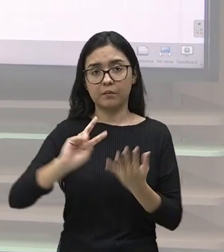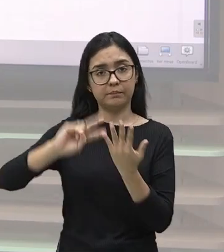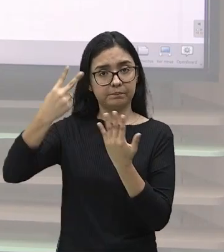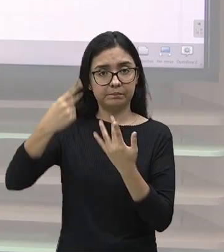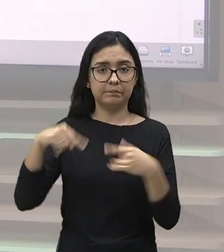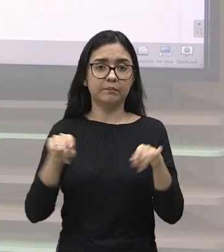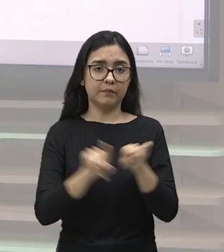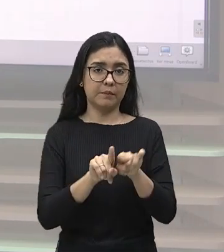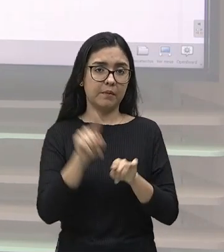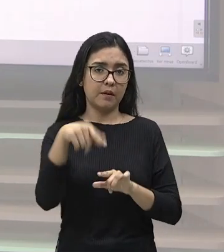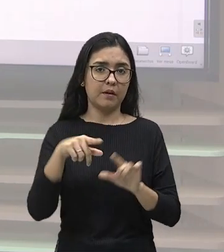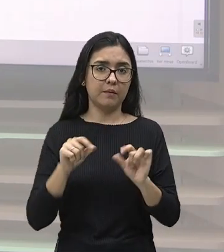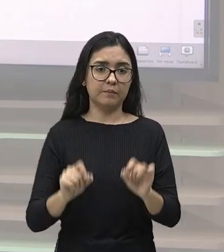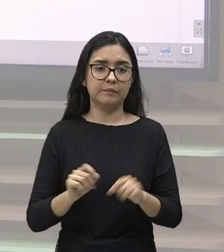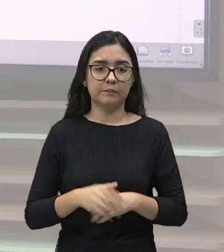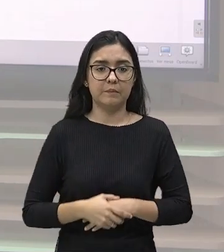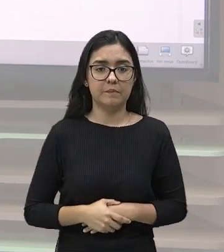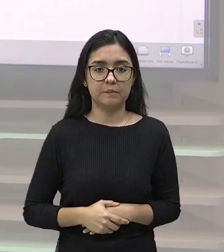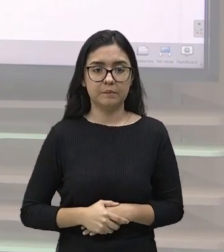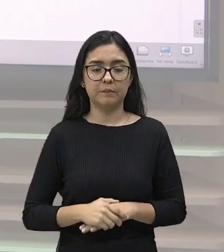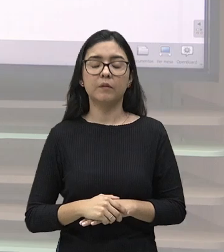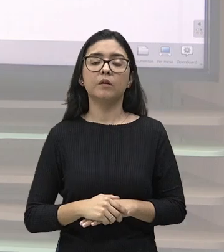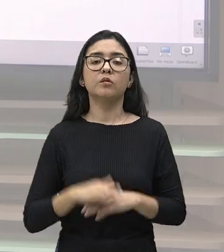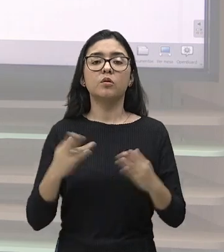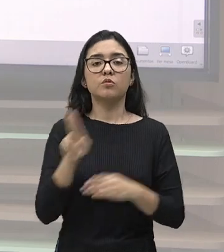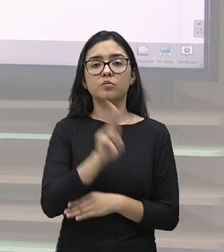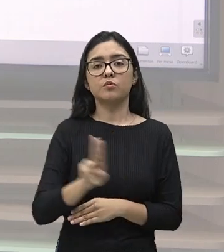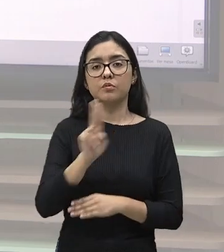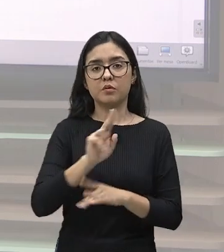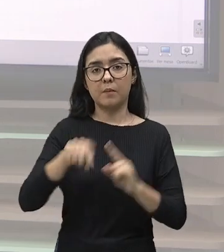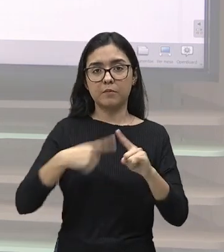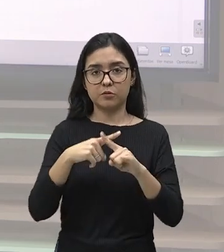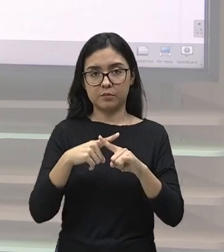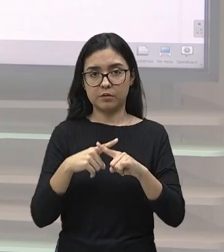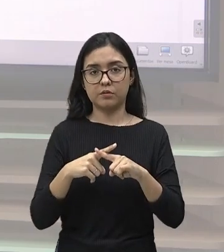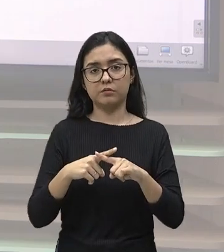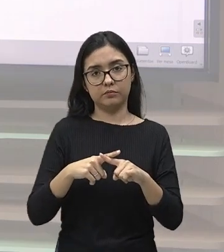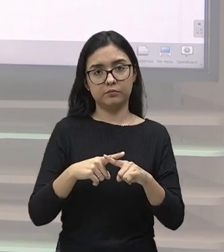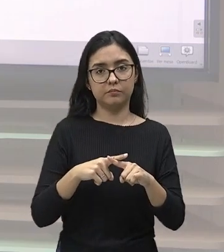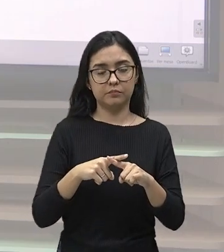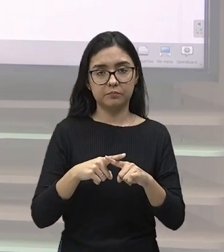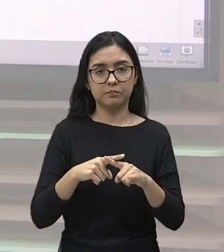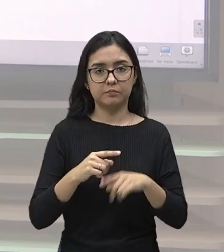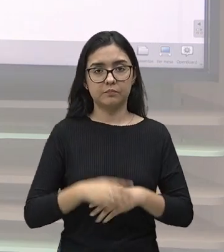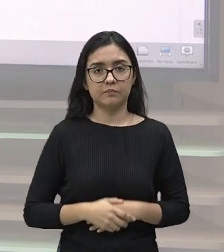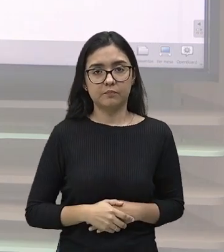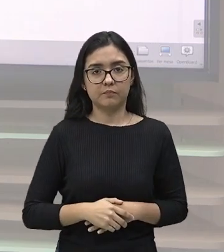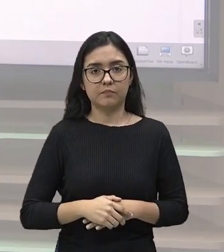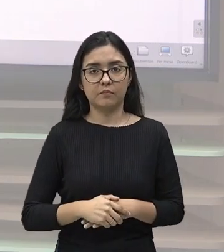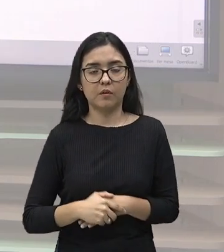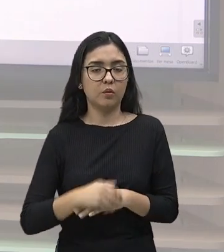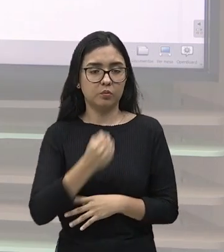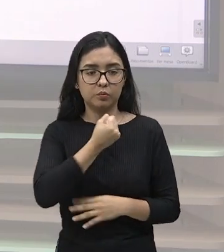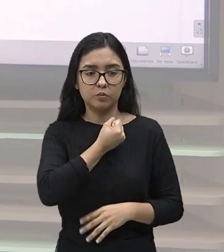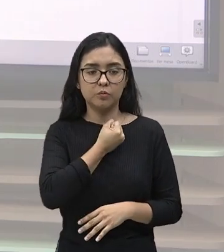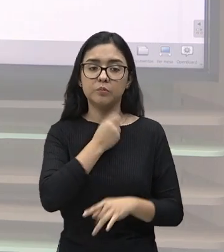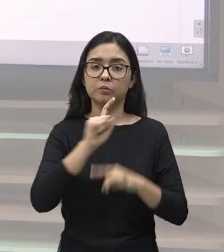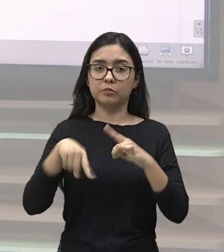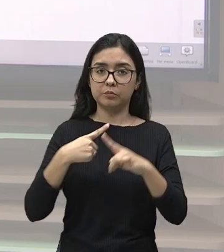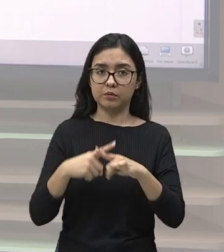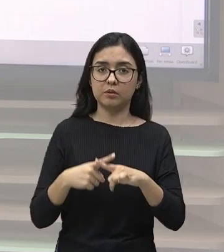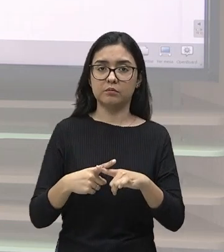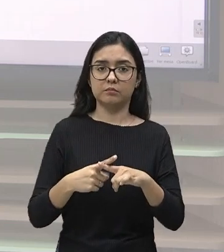essa ideia, só que aí trabalhamos com a multiplicação. Quando estamos multiplicando sempre o mesmo número,